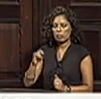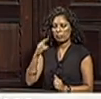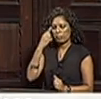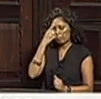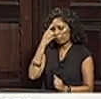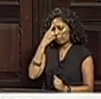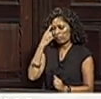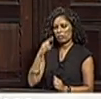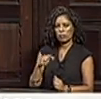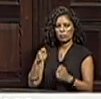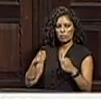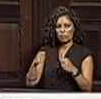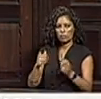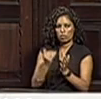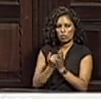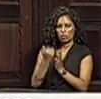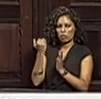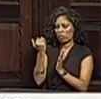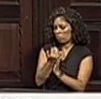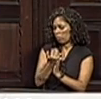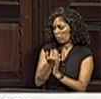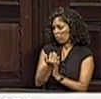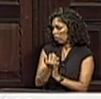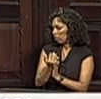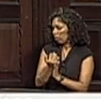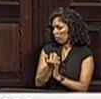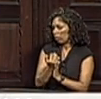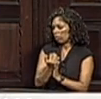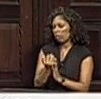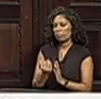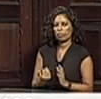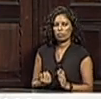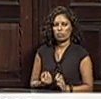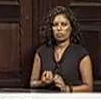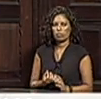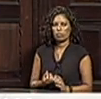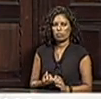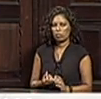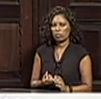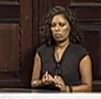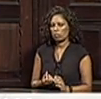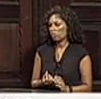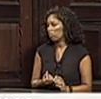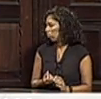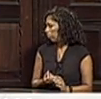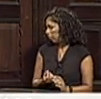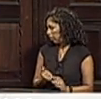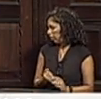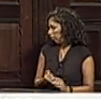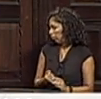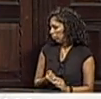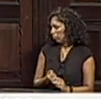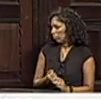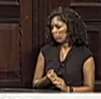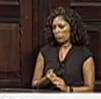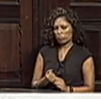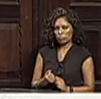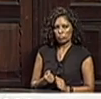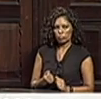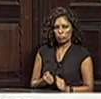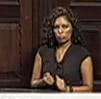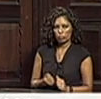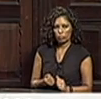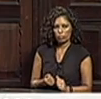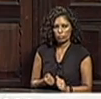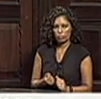eventualmente, poderemos estar incluindo na faixa 5 técnicos que já estão na faixa 6. Eu estou aqui procurando, porque